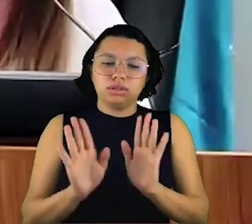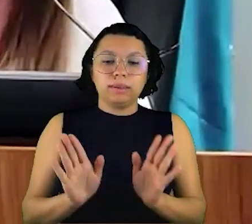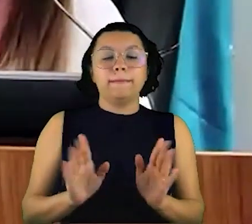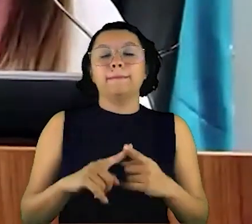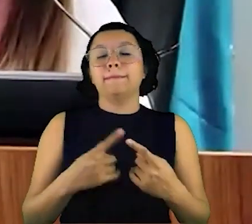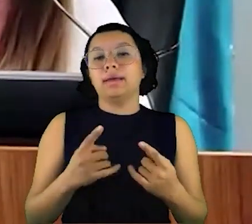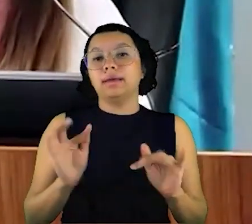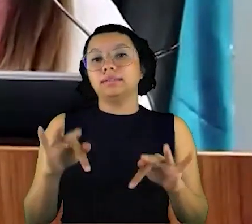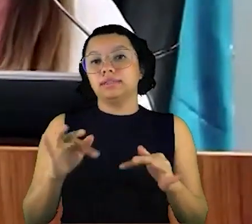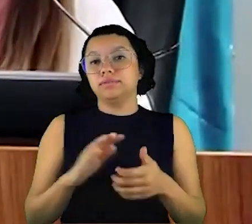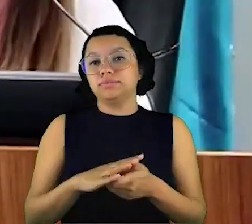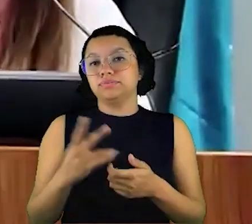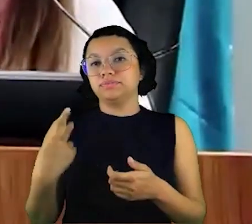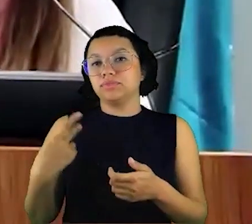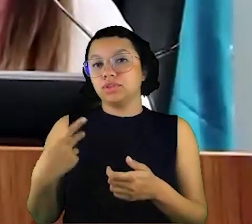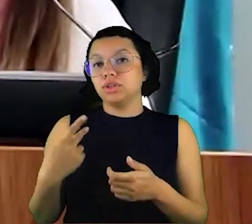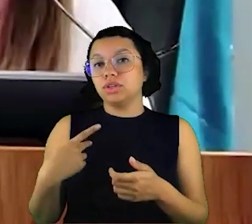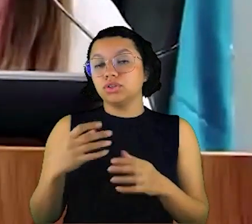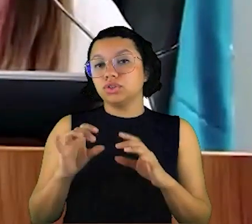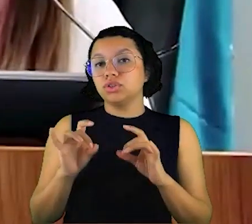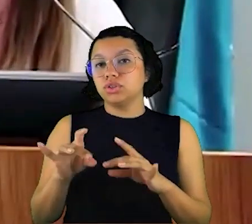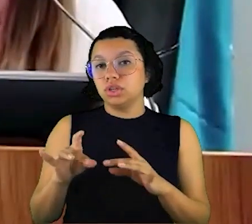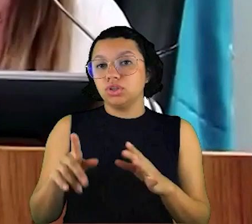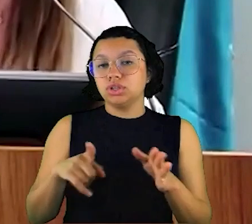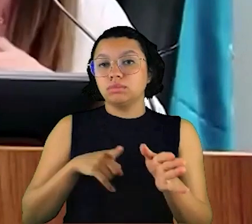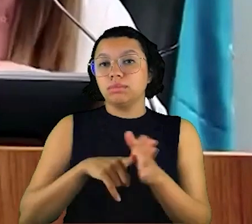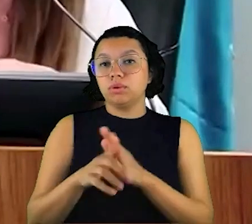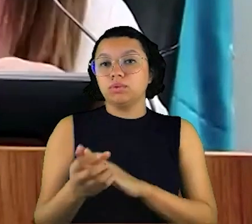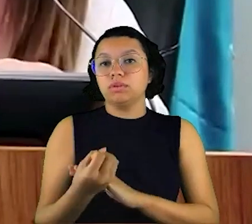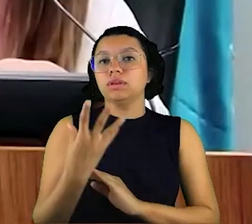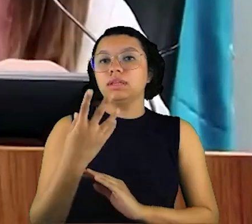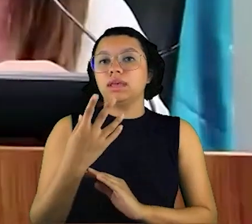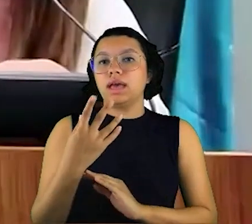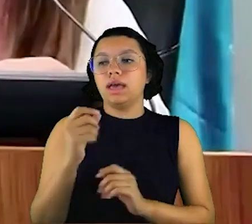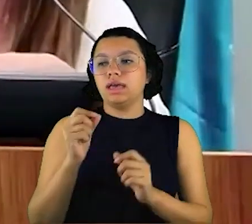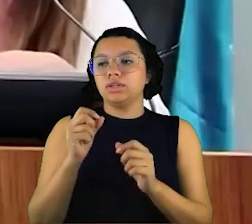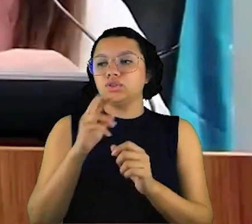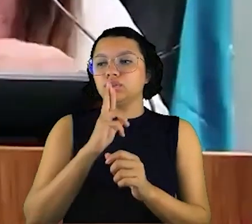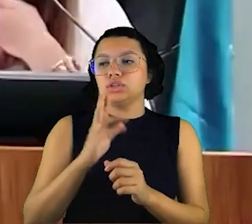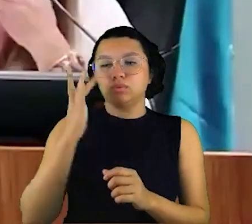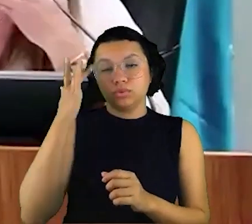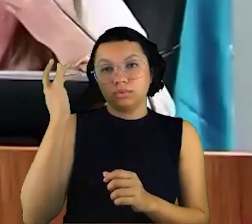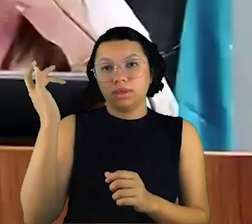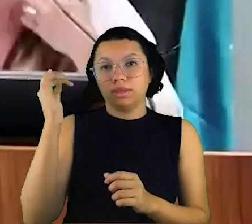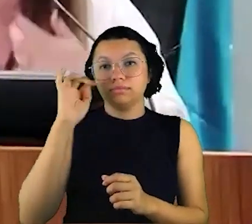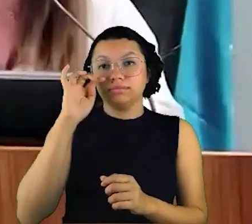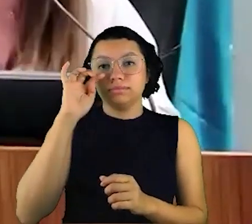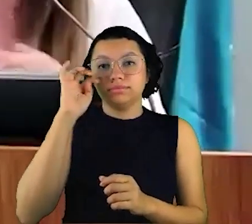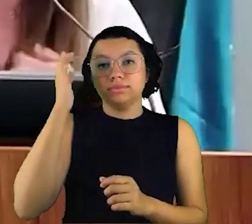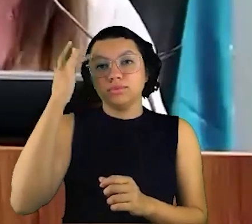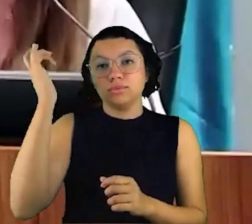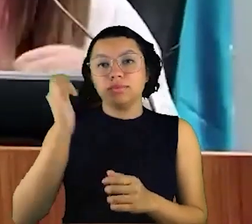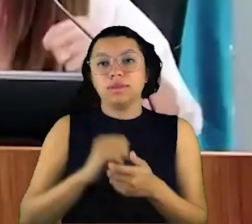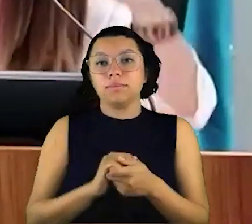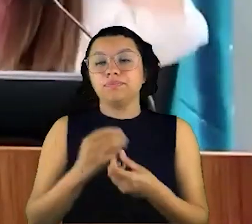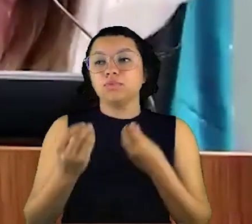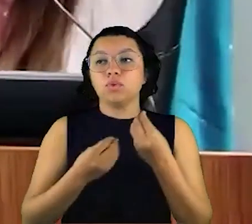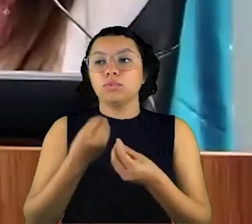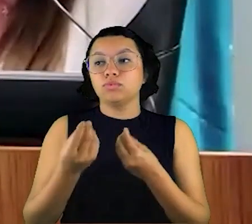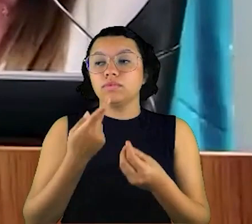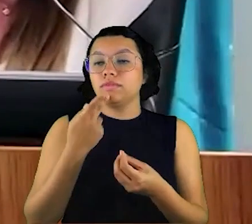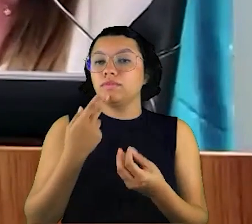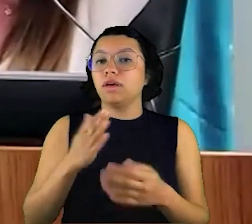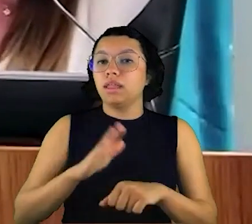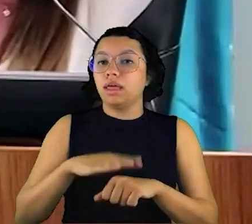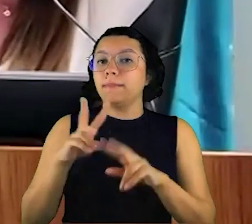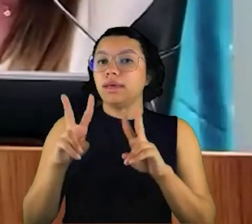enfim, E aí a gente deixa as perguntas que surgirem, a gente deixa para amanhã, né? isso. Tá, porque ainda, Perfeito, como você ainda perfeito. vai desenvolver mais o tema e